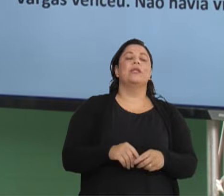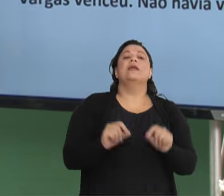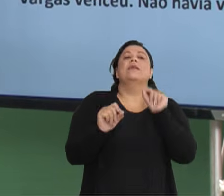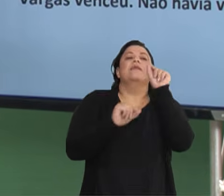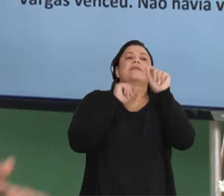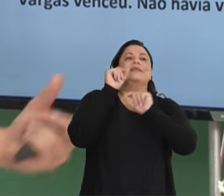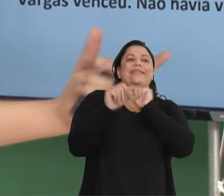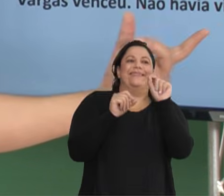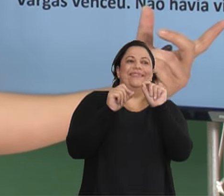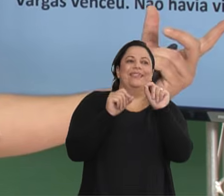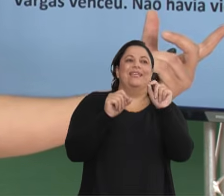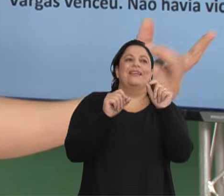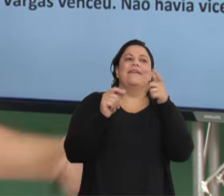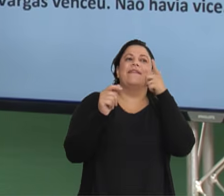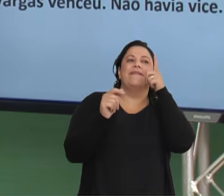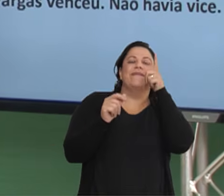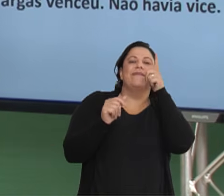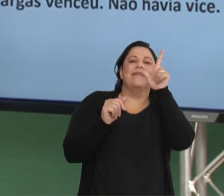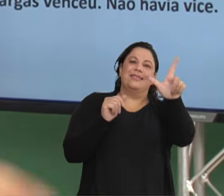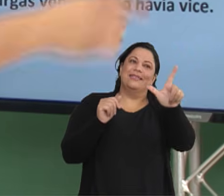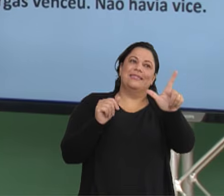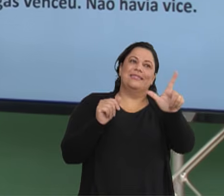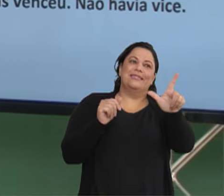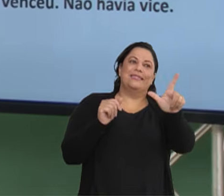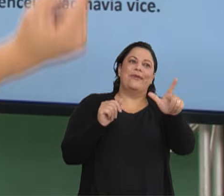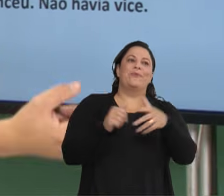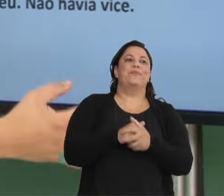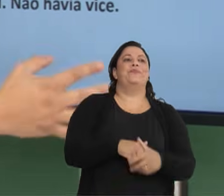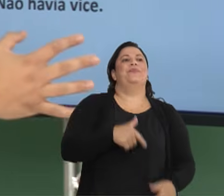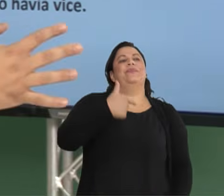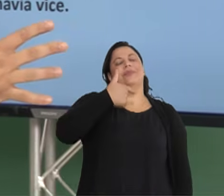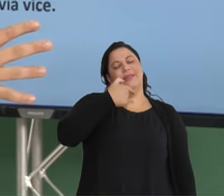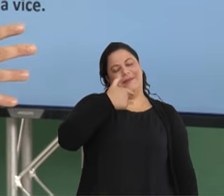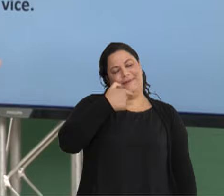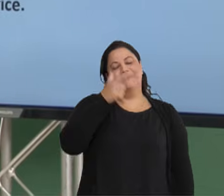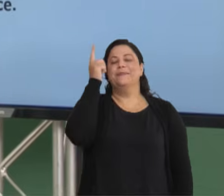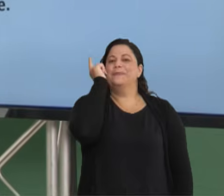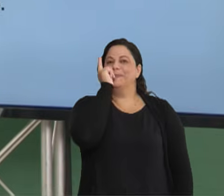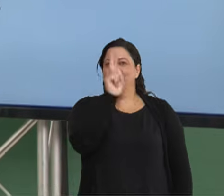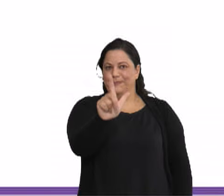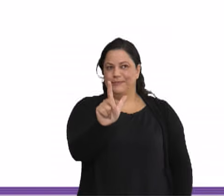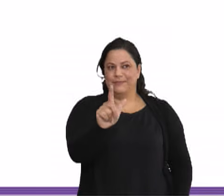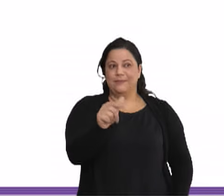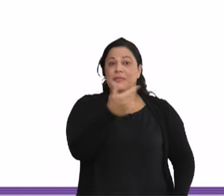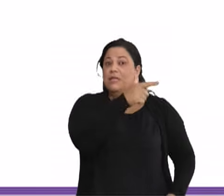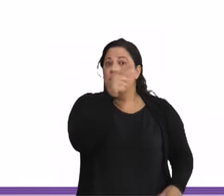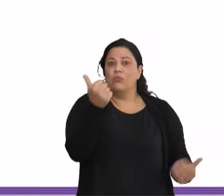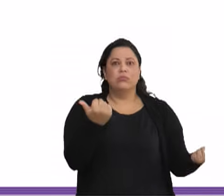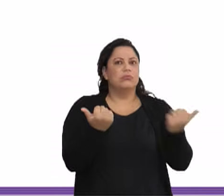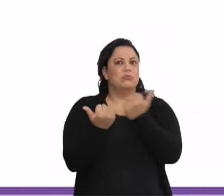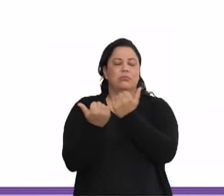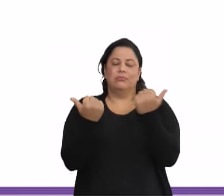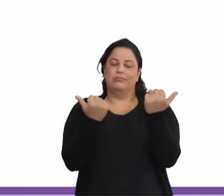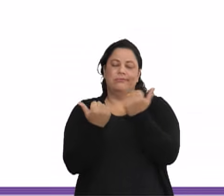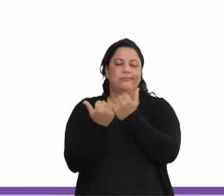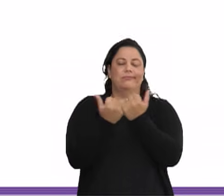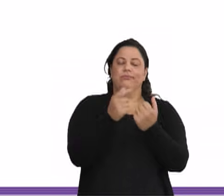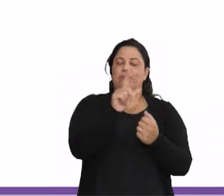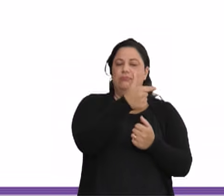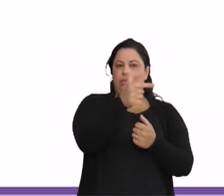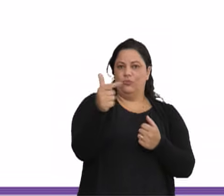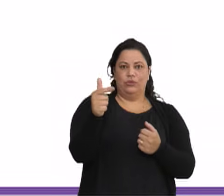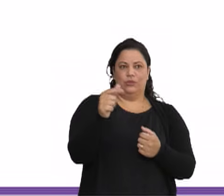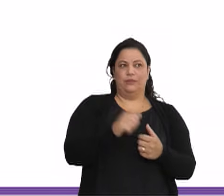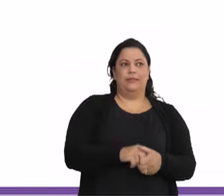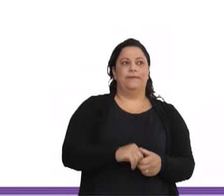de Medeiros. Não havia vice, a Constituição de 34 dizia que não havia vice para presidente. A